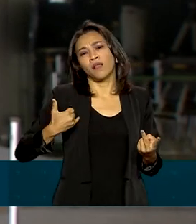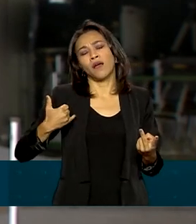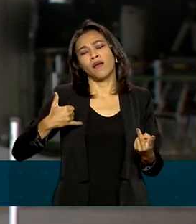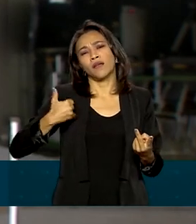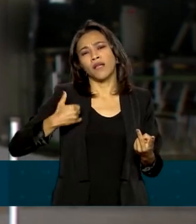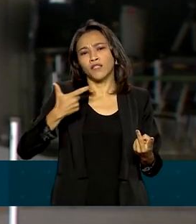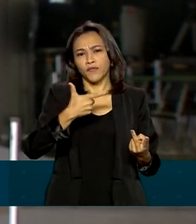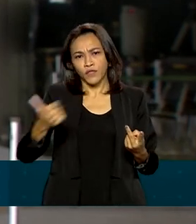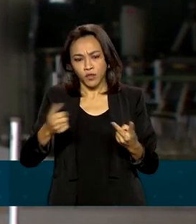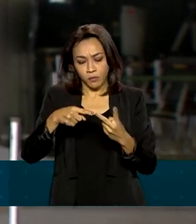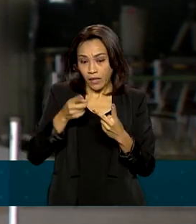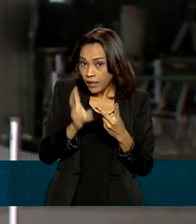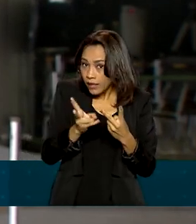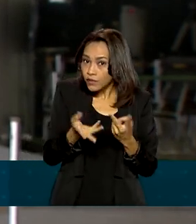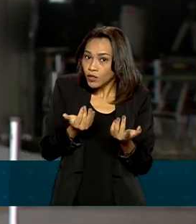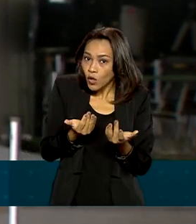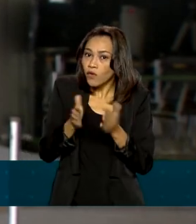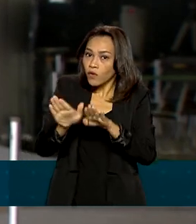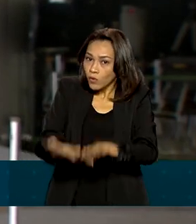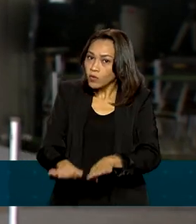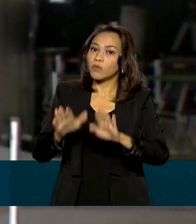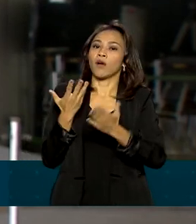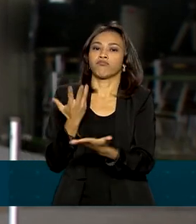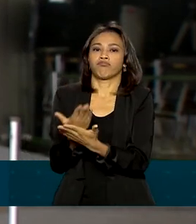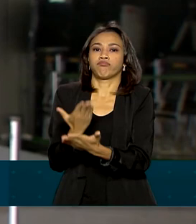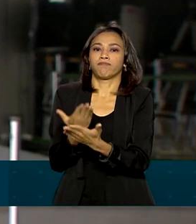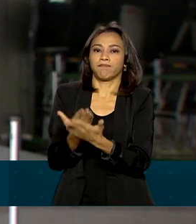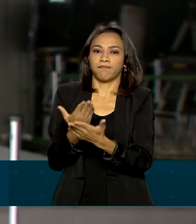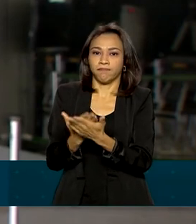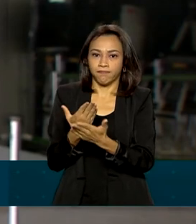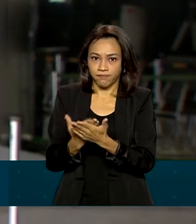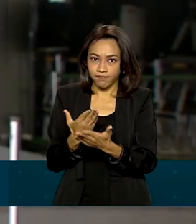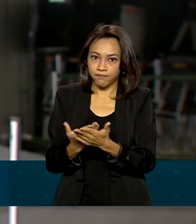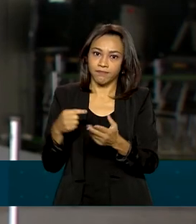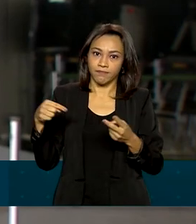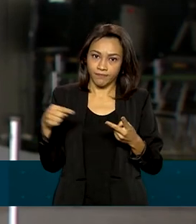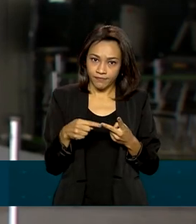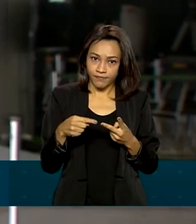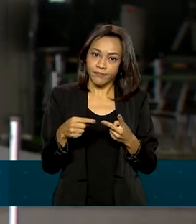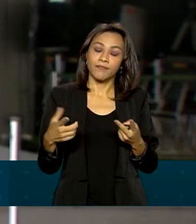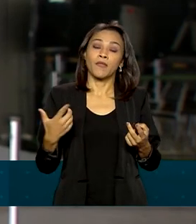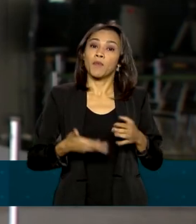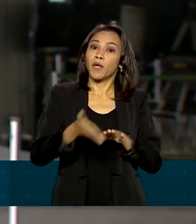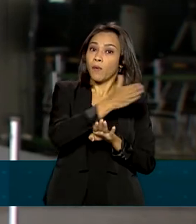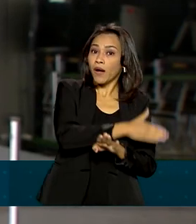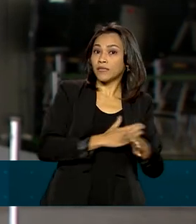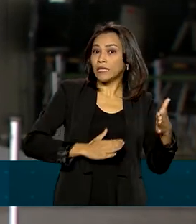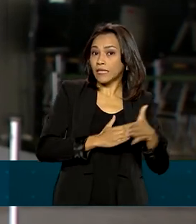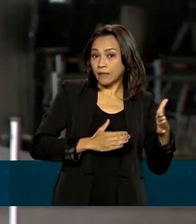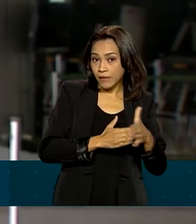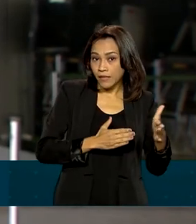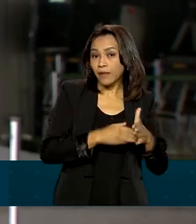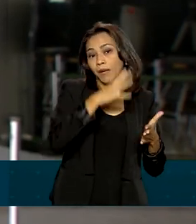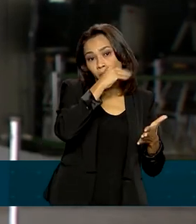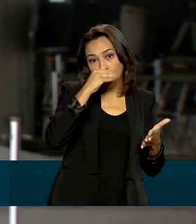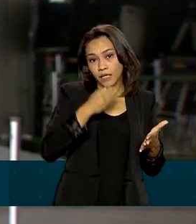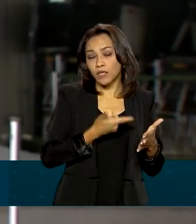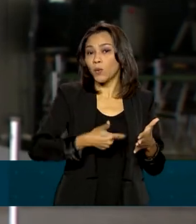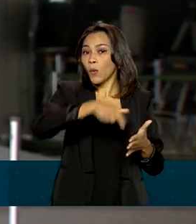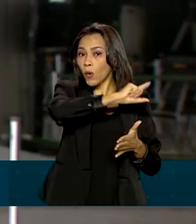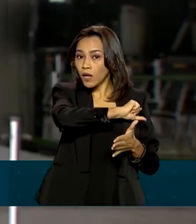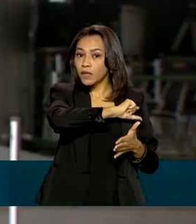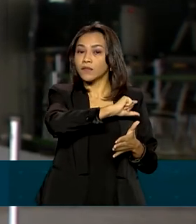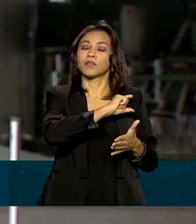incentivar a permanência desses jovens nos estudos Lembrando que o bolsa família é até então limite o benefício adolescentes de até 17 anos